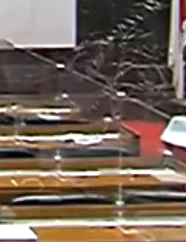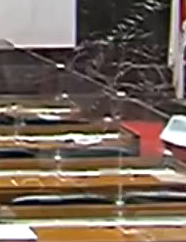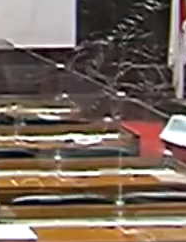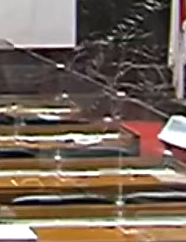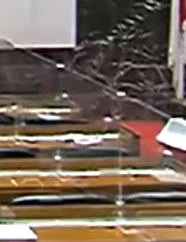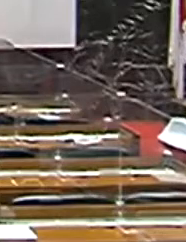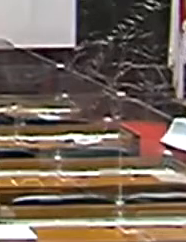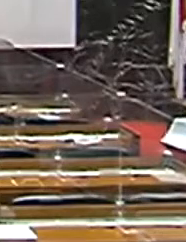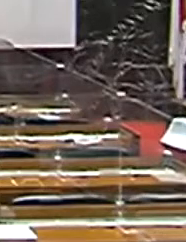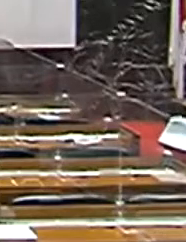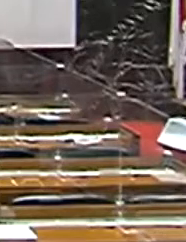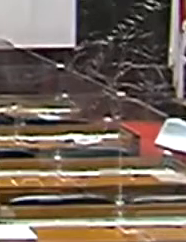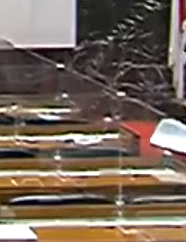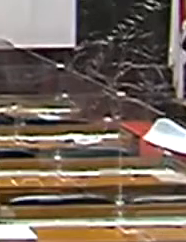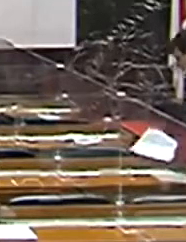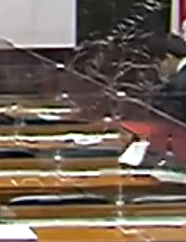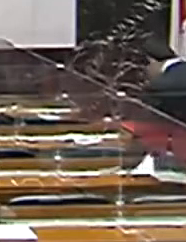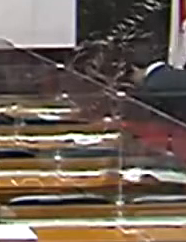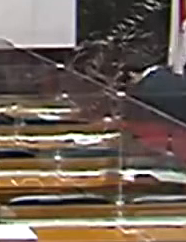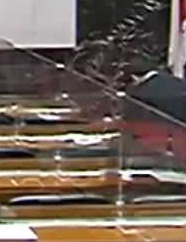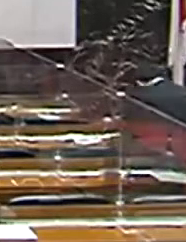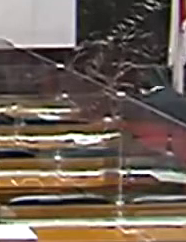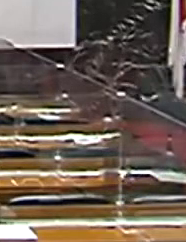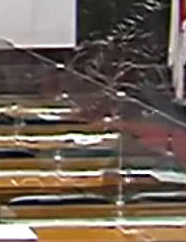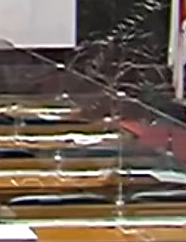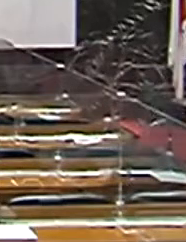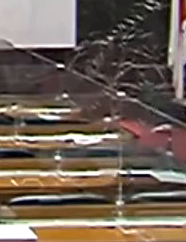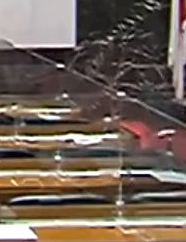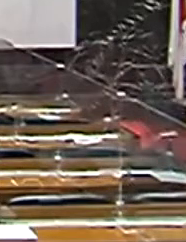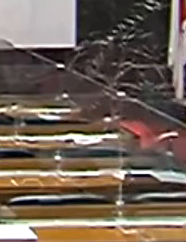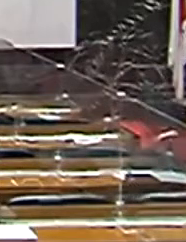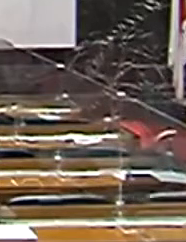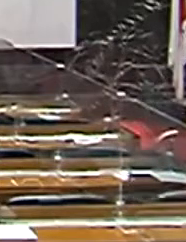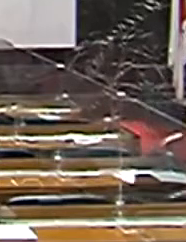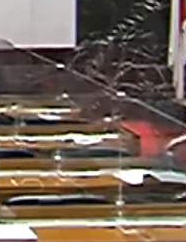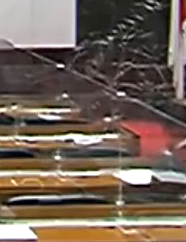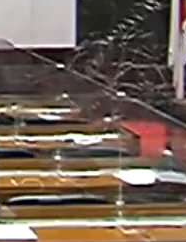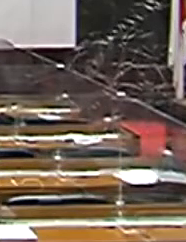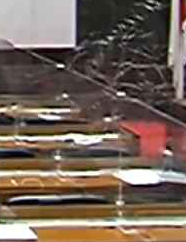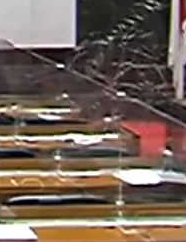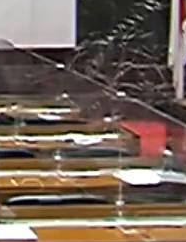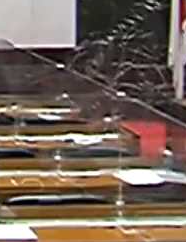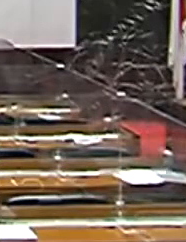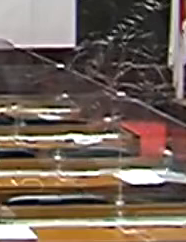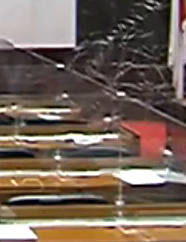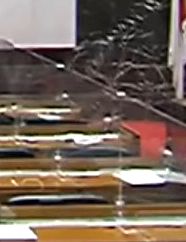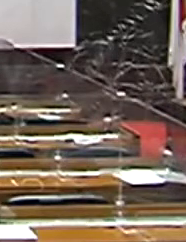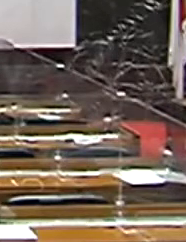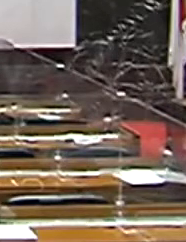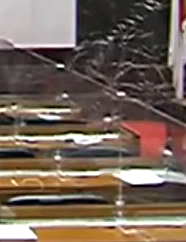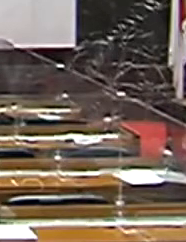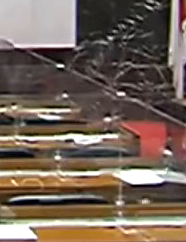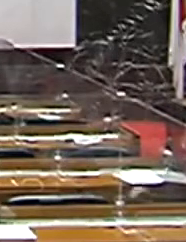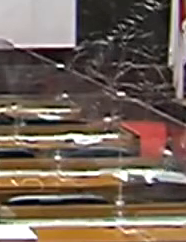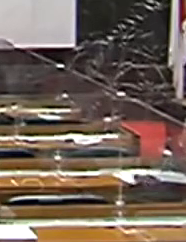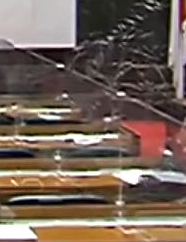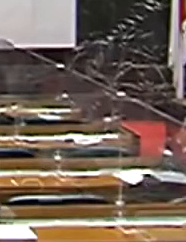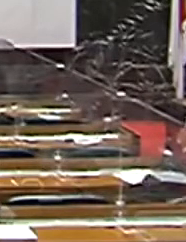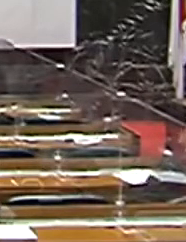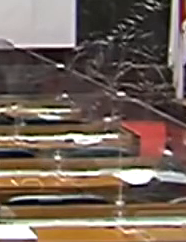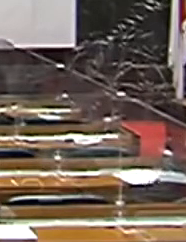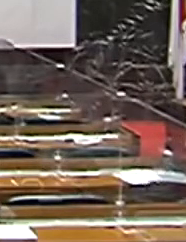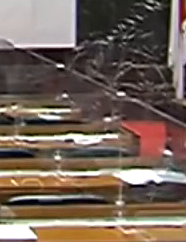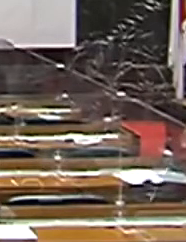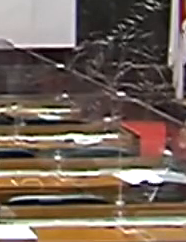Olá, 4 horas e 53 minutos. A reunião extraordinária foi reaberta. Vamos continuar acompanhando, então, a votação. opina